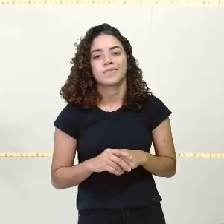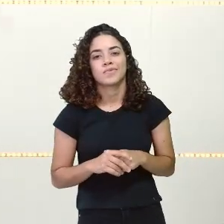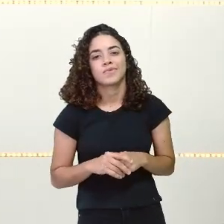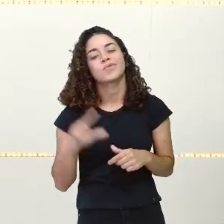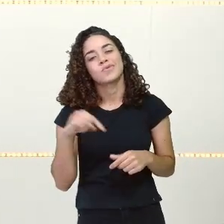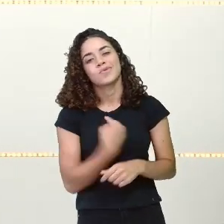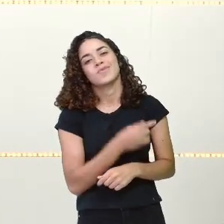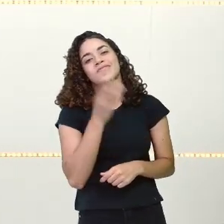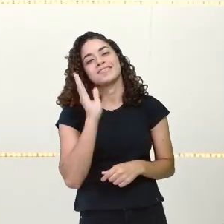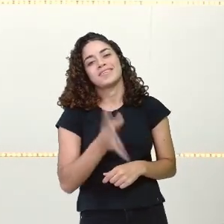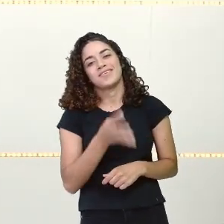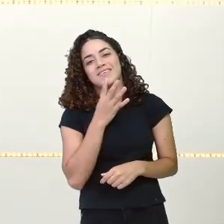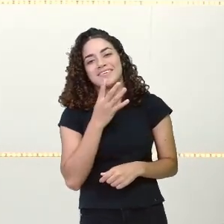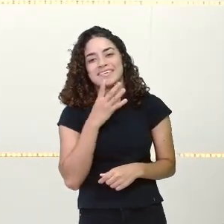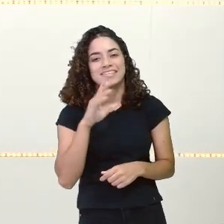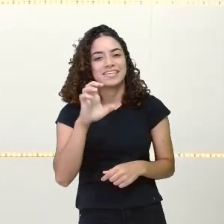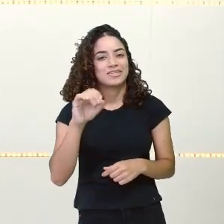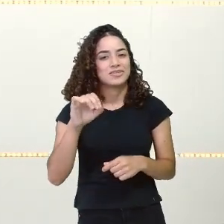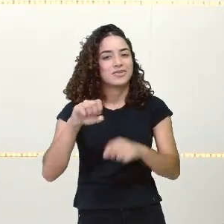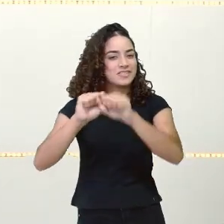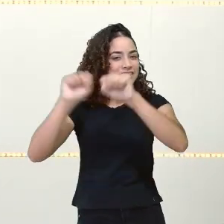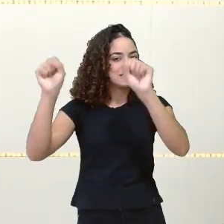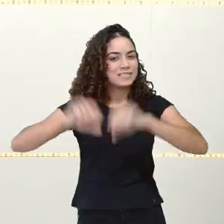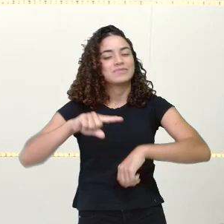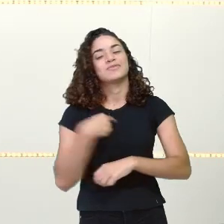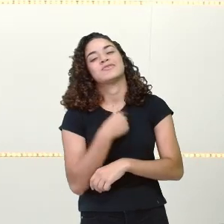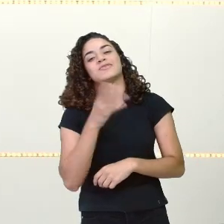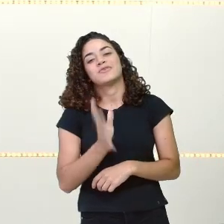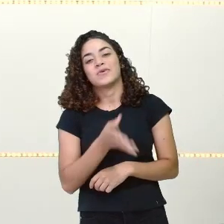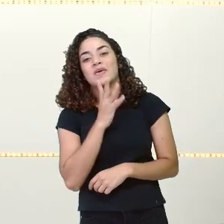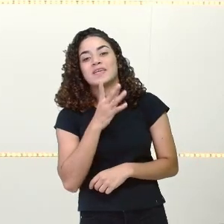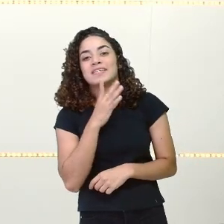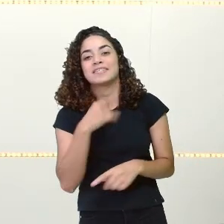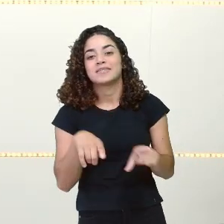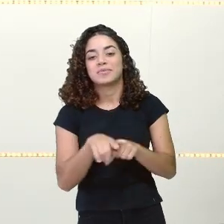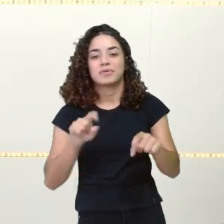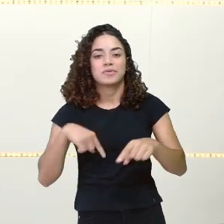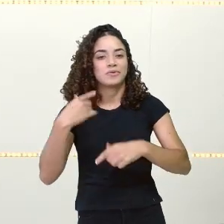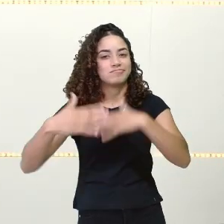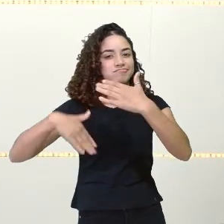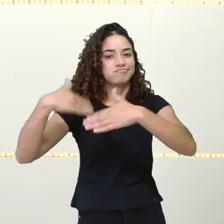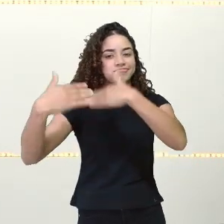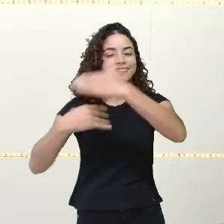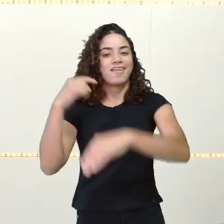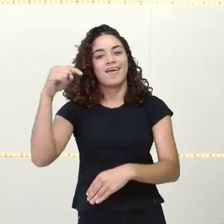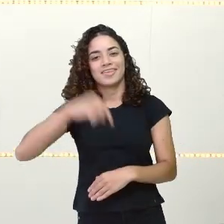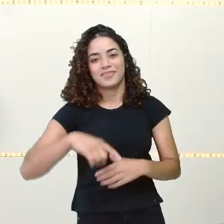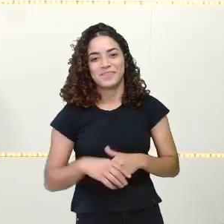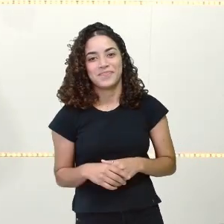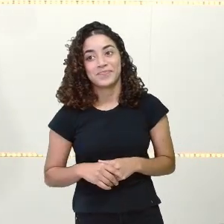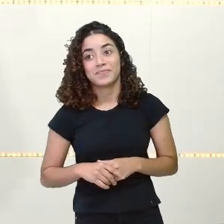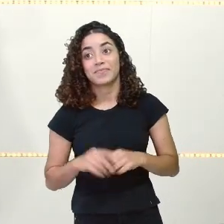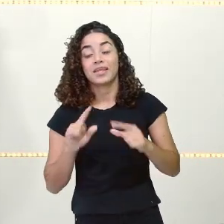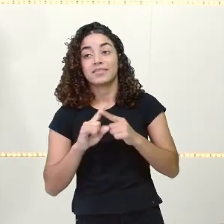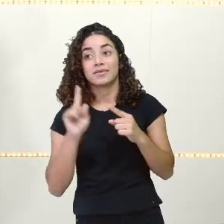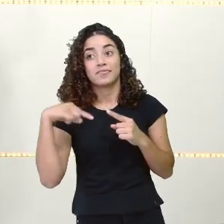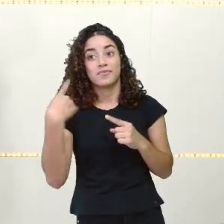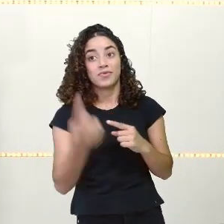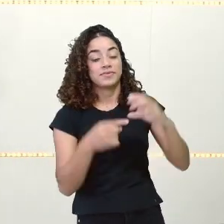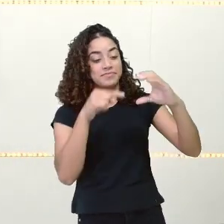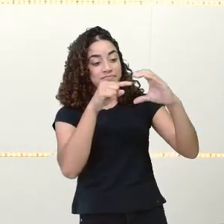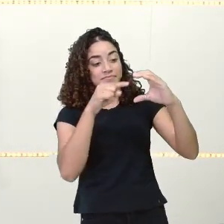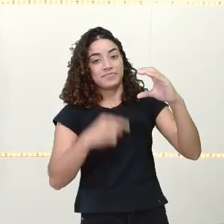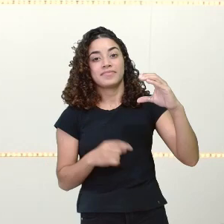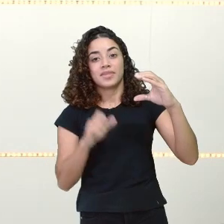conhece, todos os ecossistemas que a gente conhece e que a gente se desenvolve aqui. Depois dessa crosta